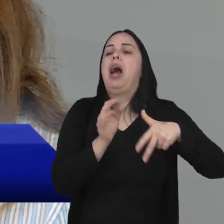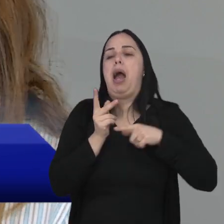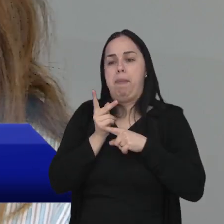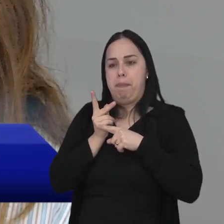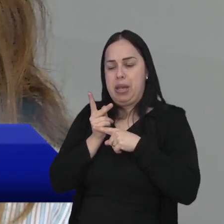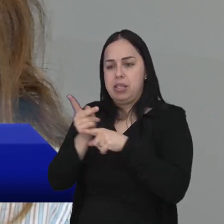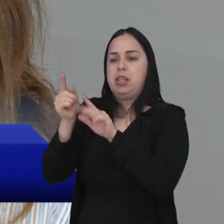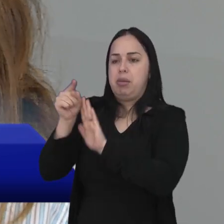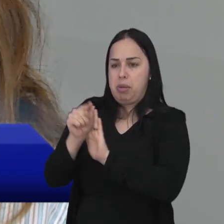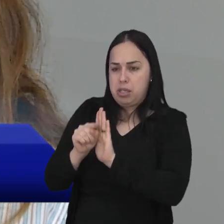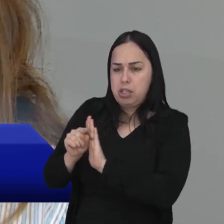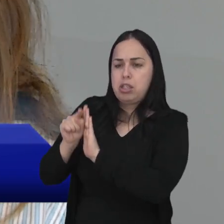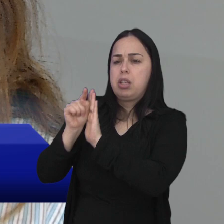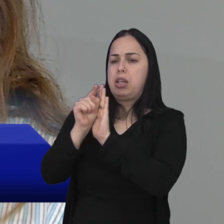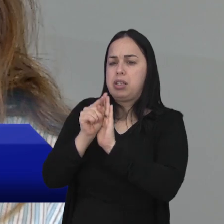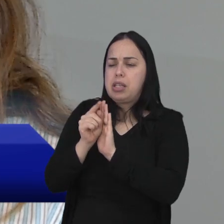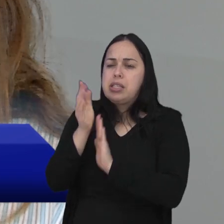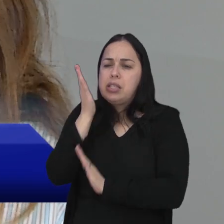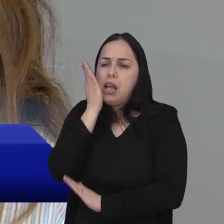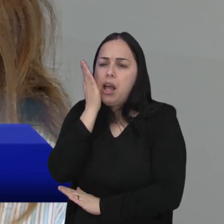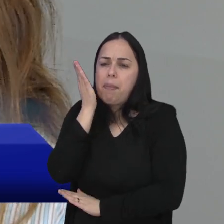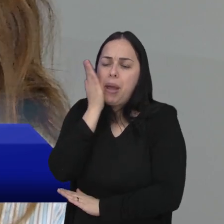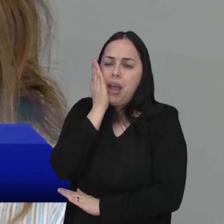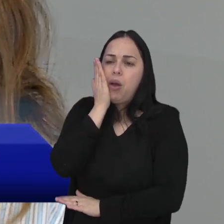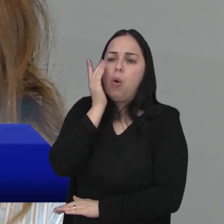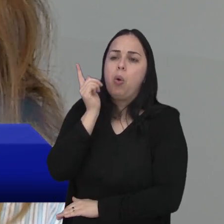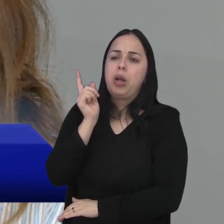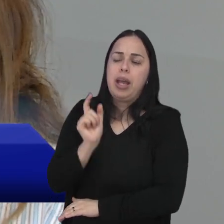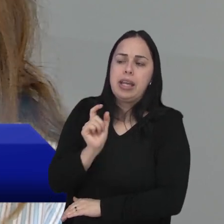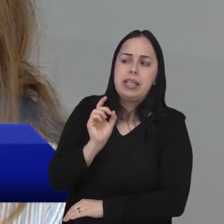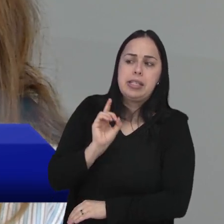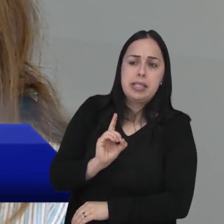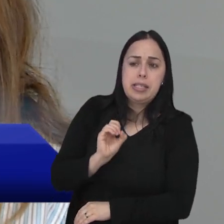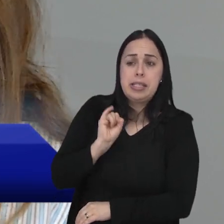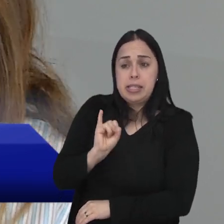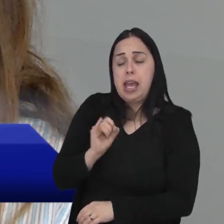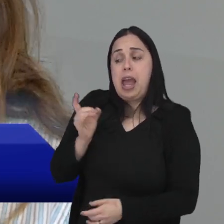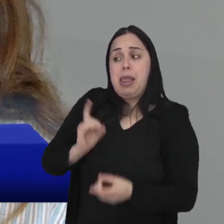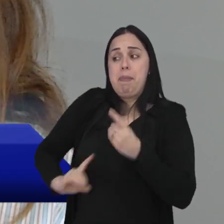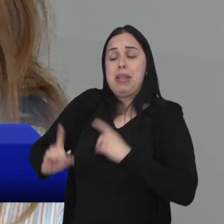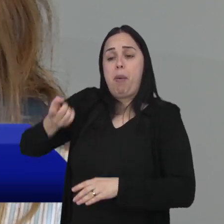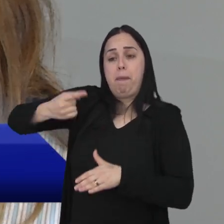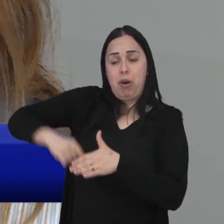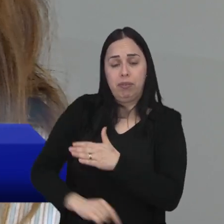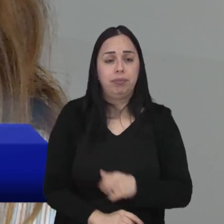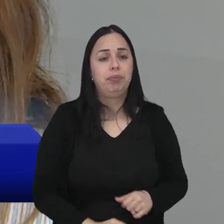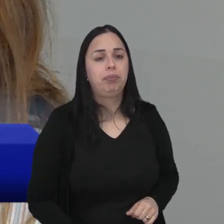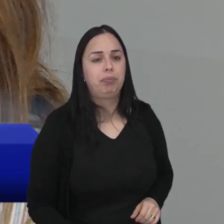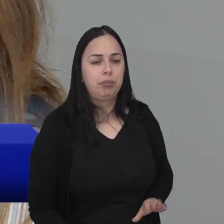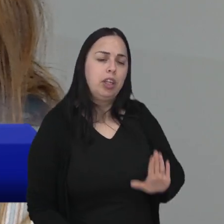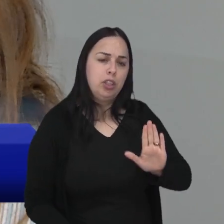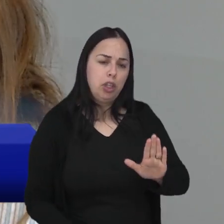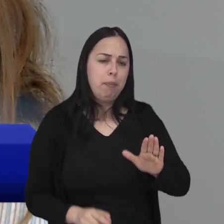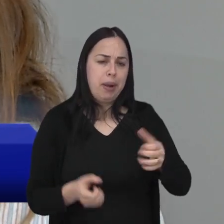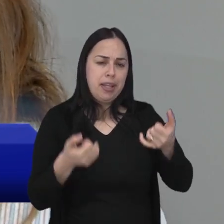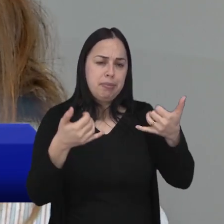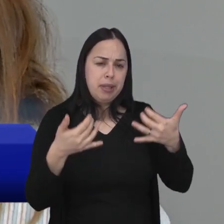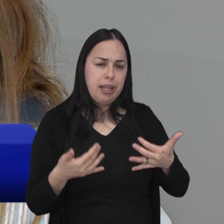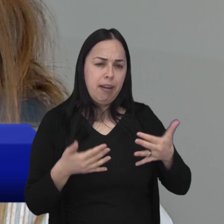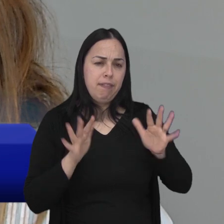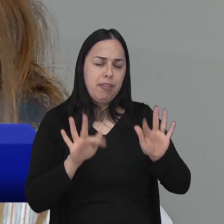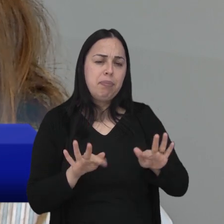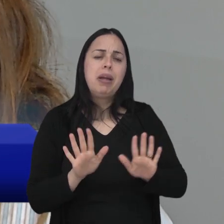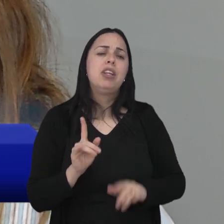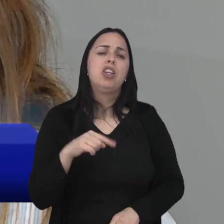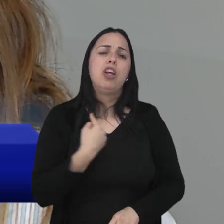temperatura, daí é aconselhável a pessoa pesquisar, procurar saber, né, se realmente é isso ou se é um outro tipo de depressão. E